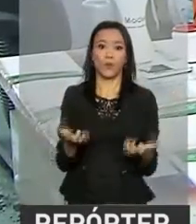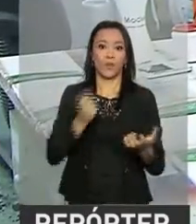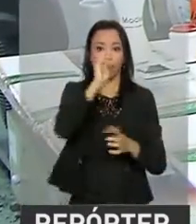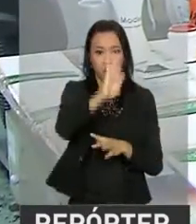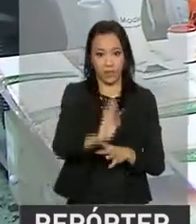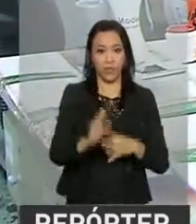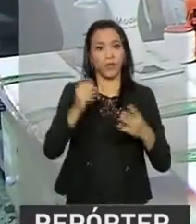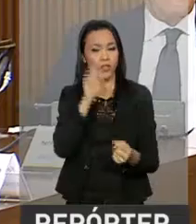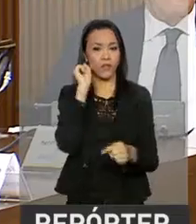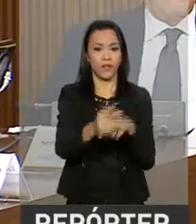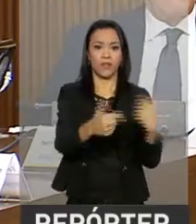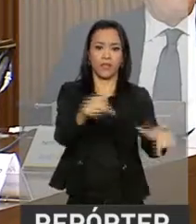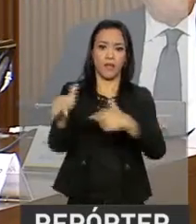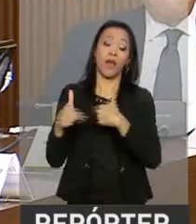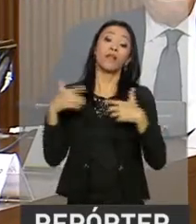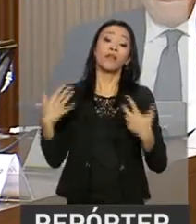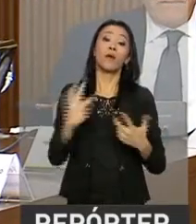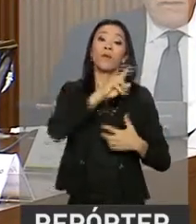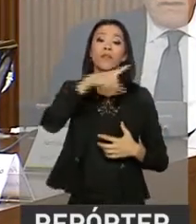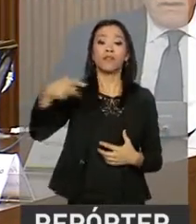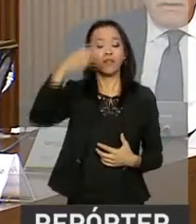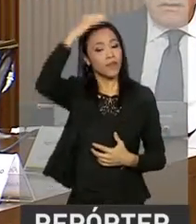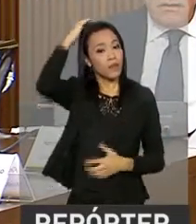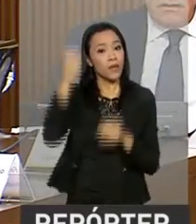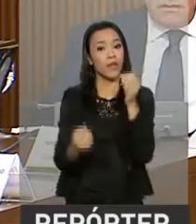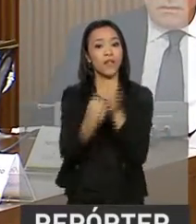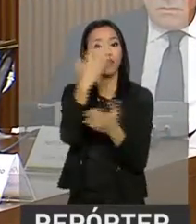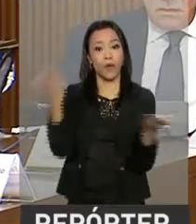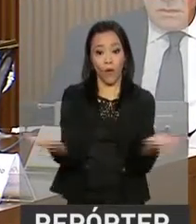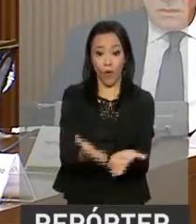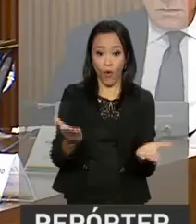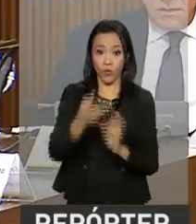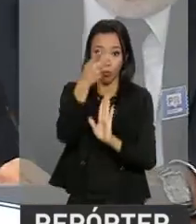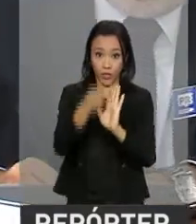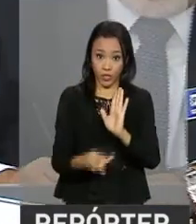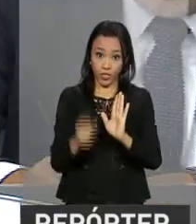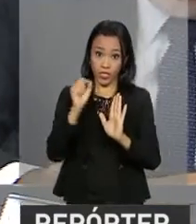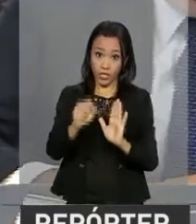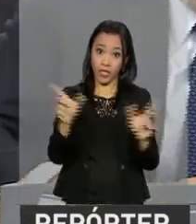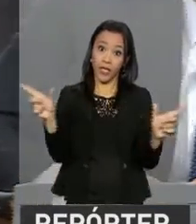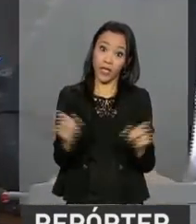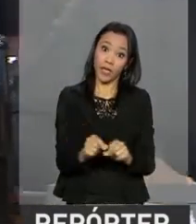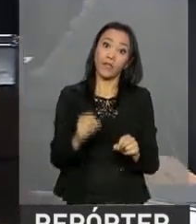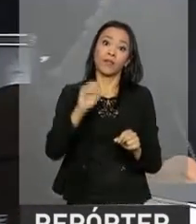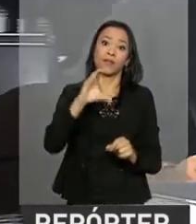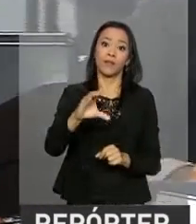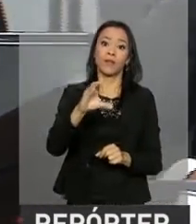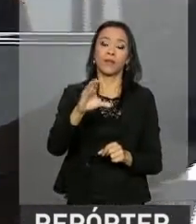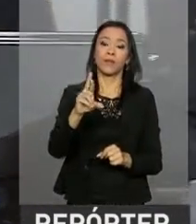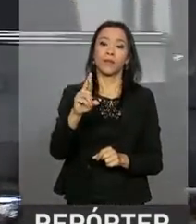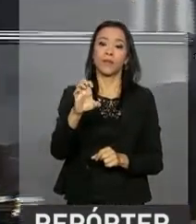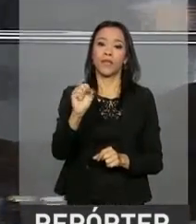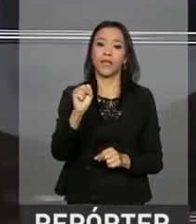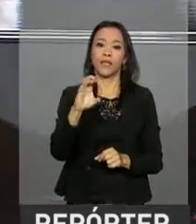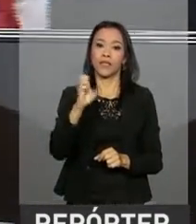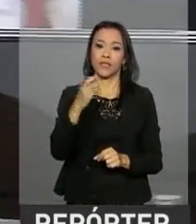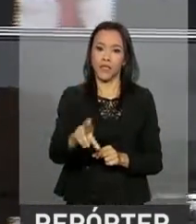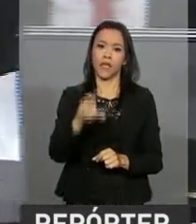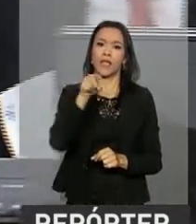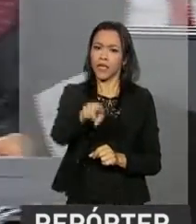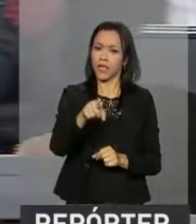e gerar empregos o presidente Michel Temer lançou o Projeto Crescer que reformula o modelo de